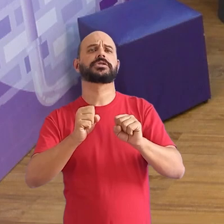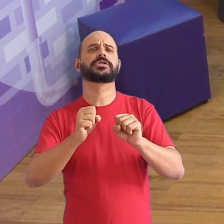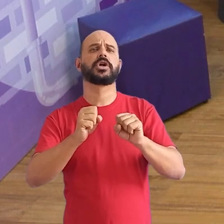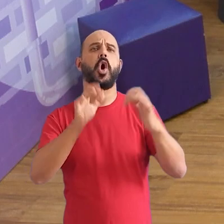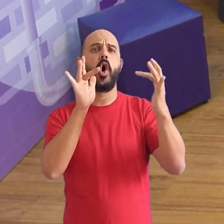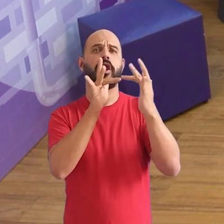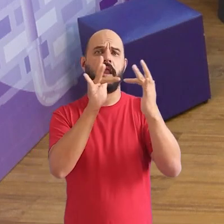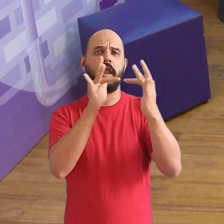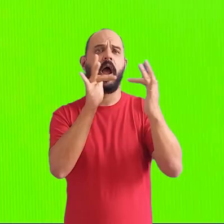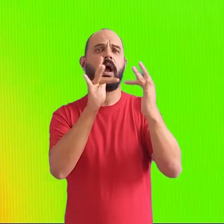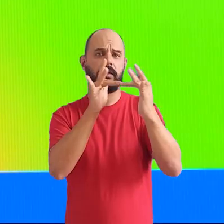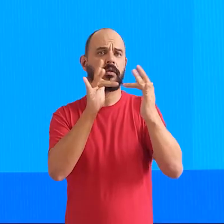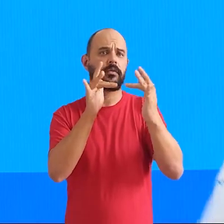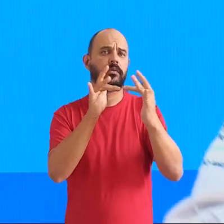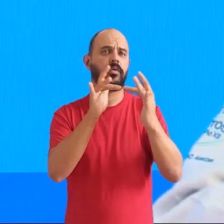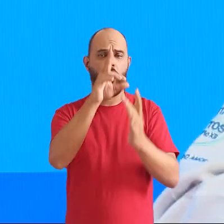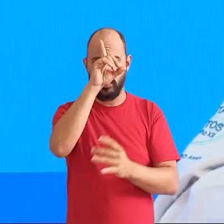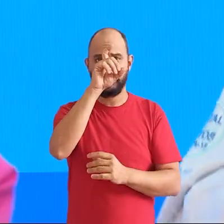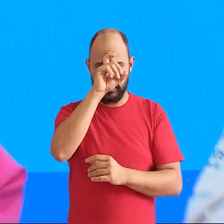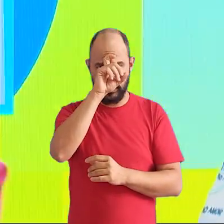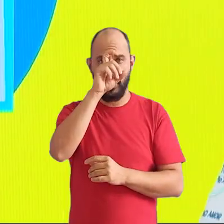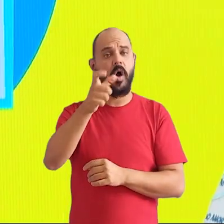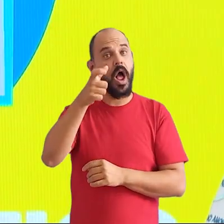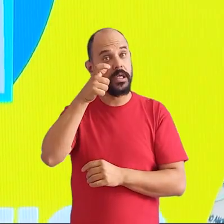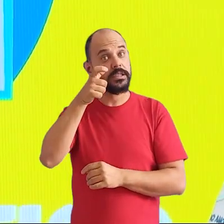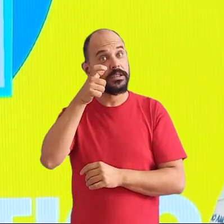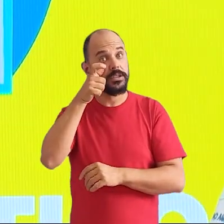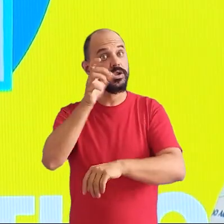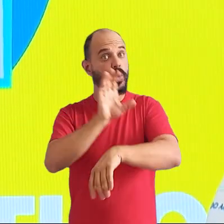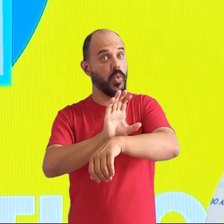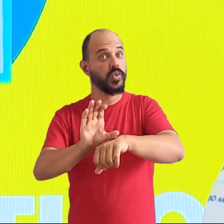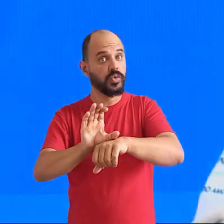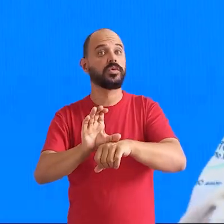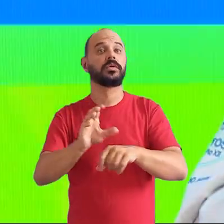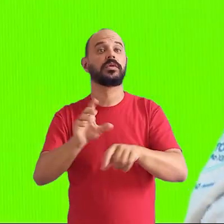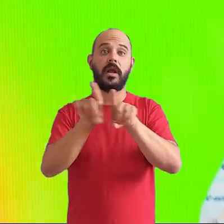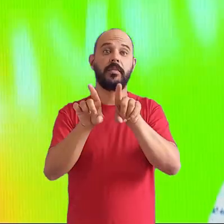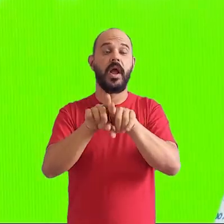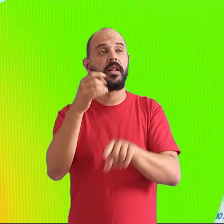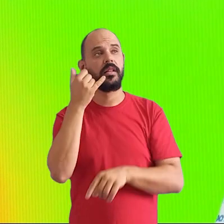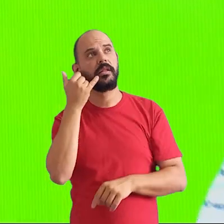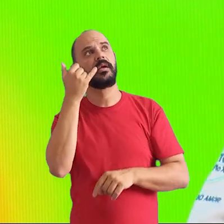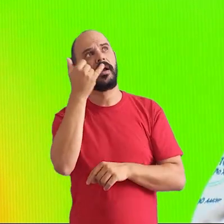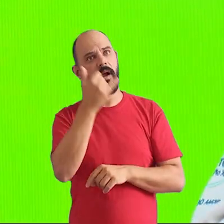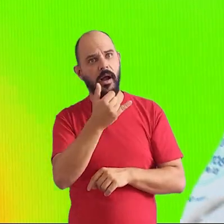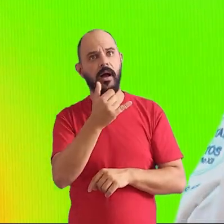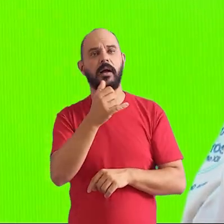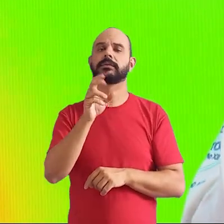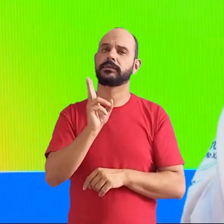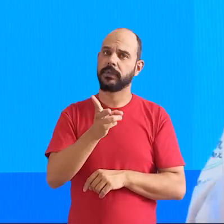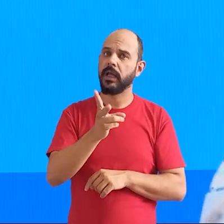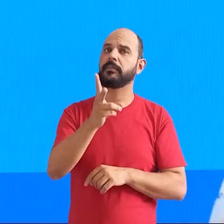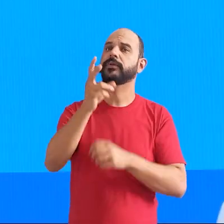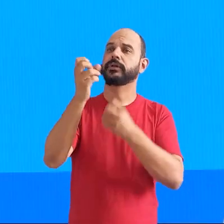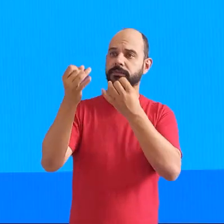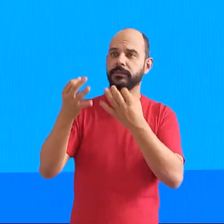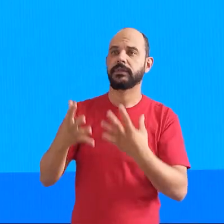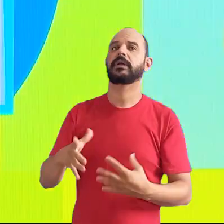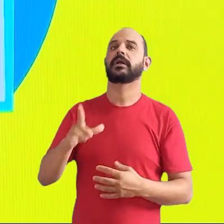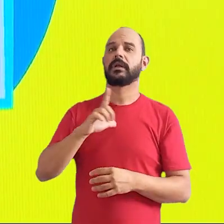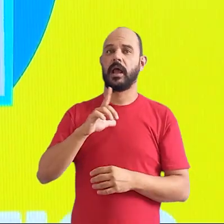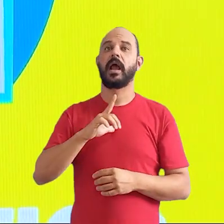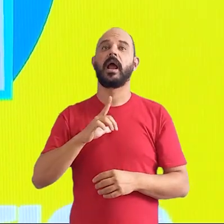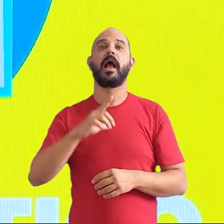vai assistir o curso. Ele também pode ligar para a gente e a gente sempre está